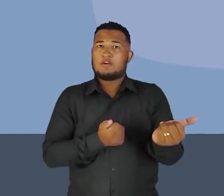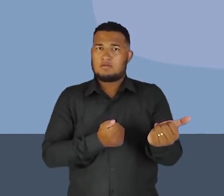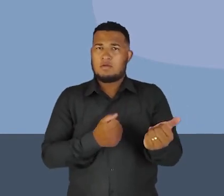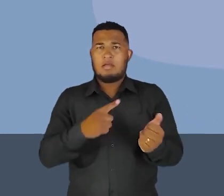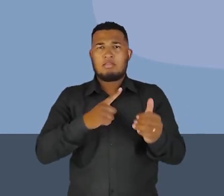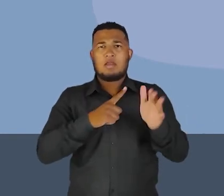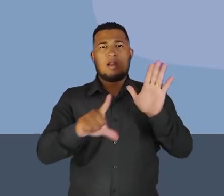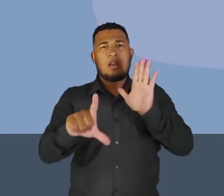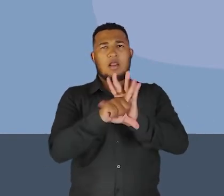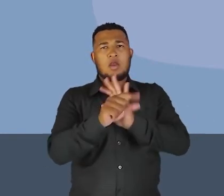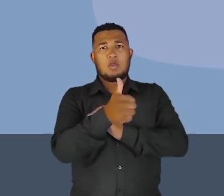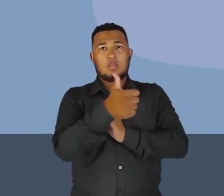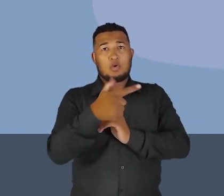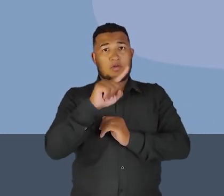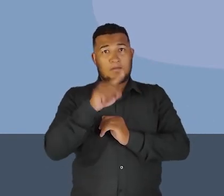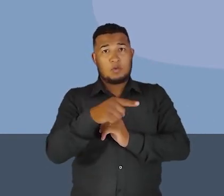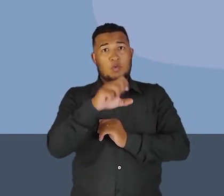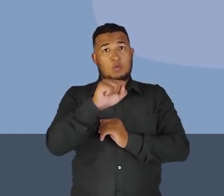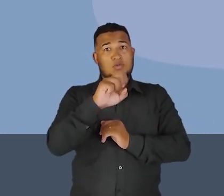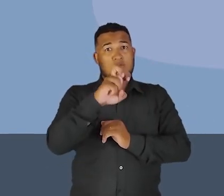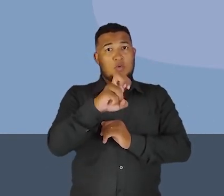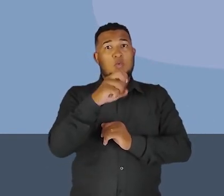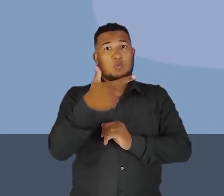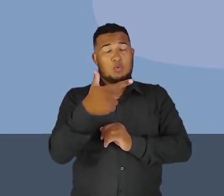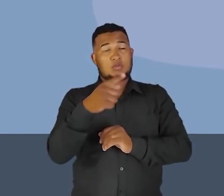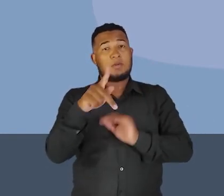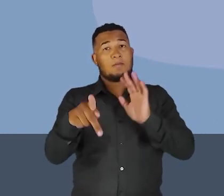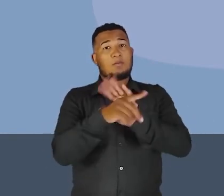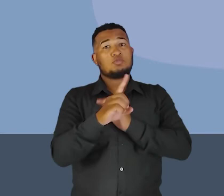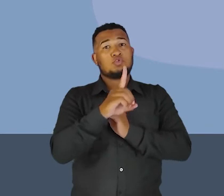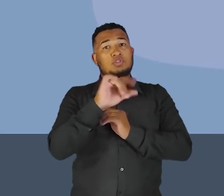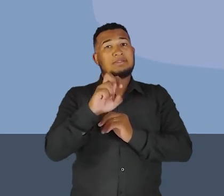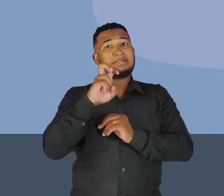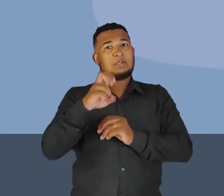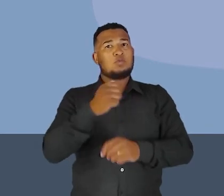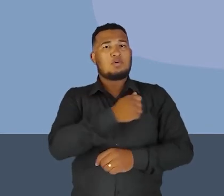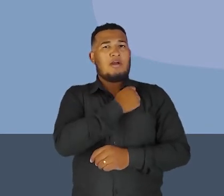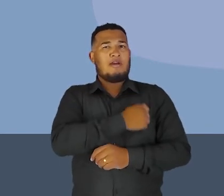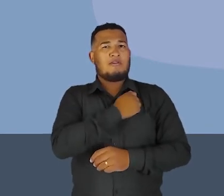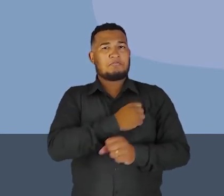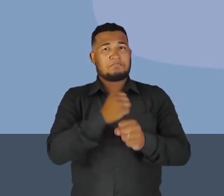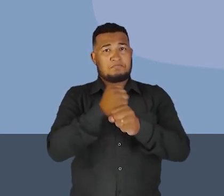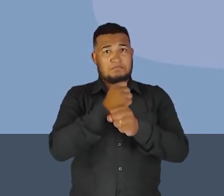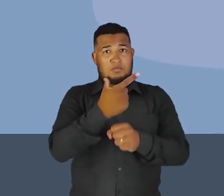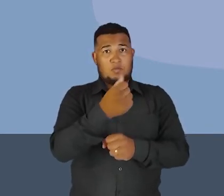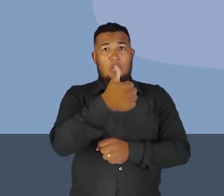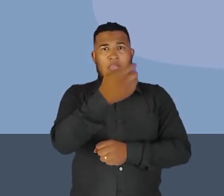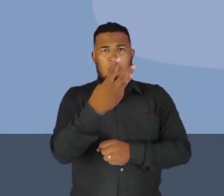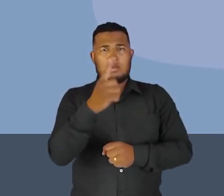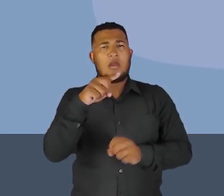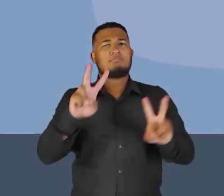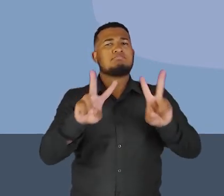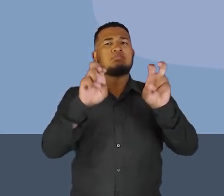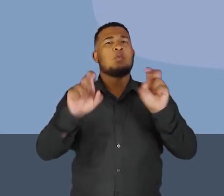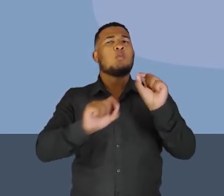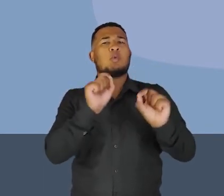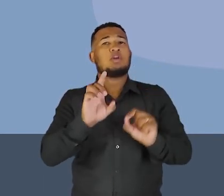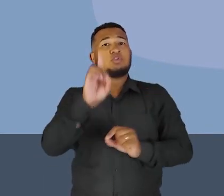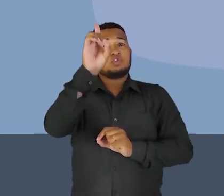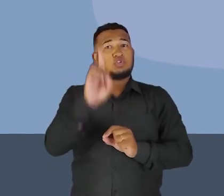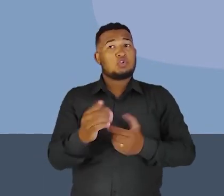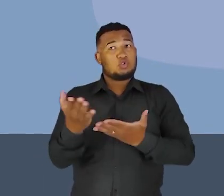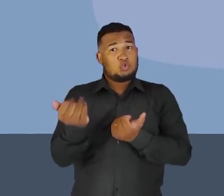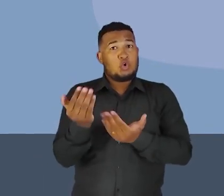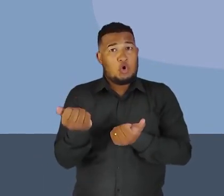número 12.852, de 5 de agosto de 2013, né, que dispõe sobre os direitos dos jovens,